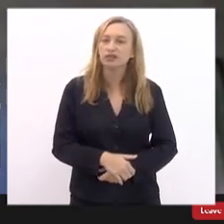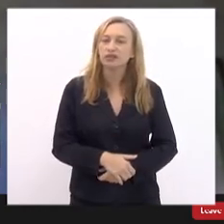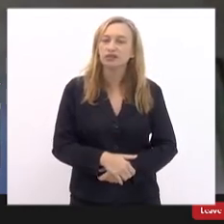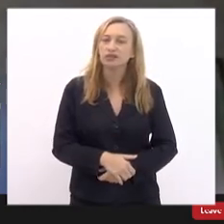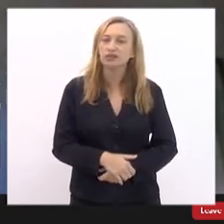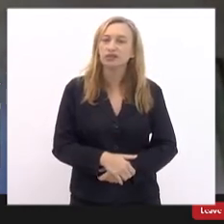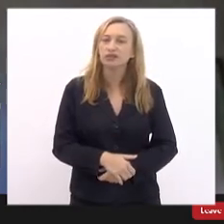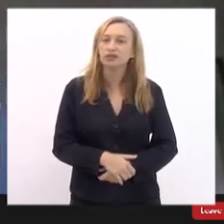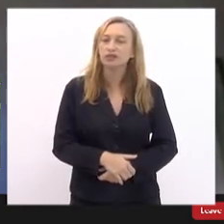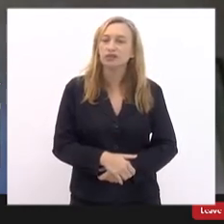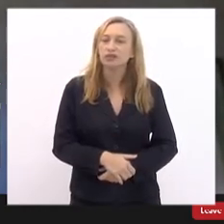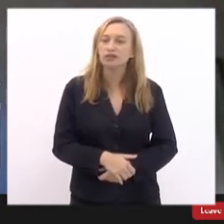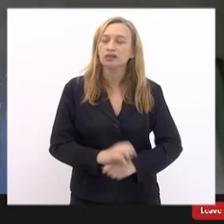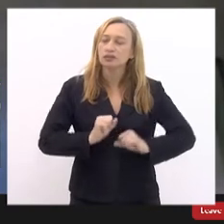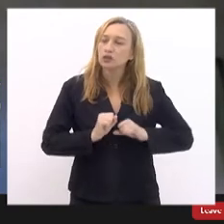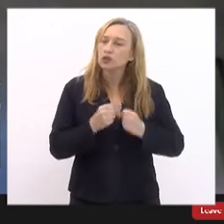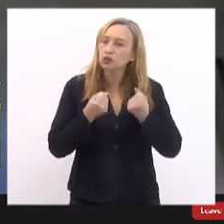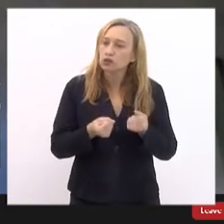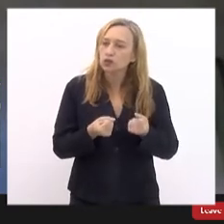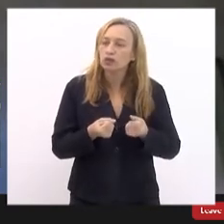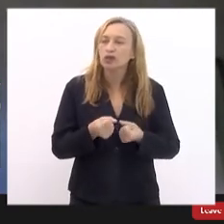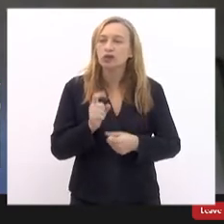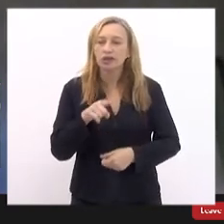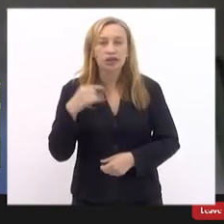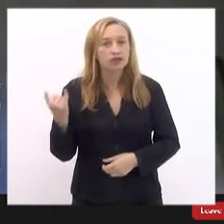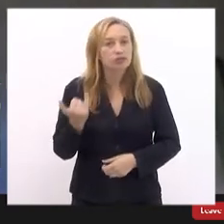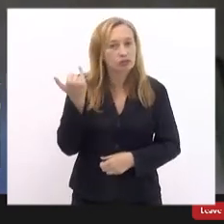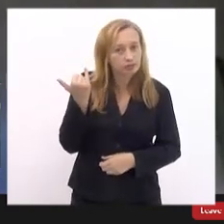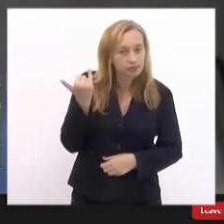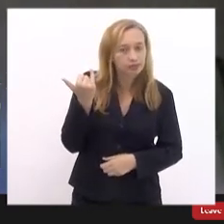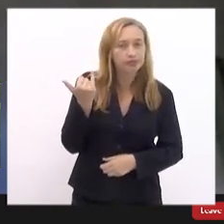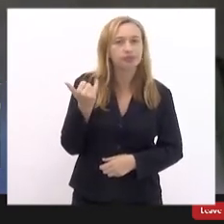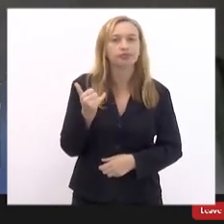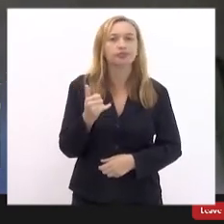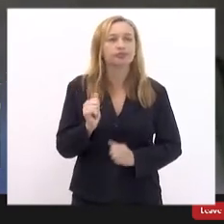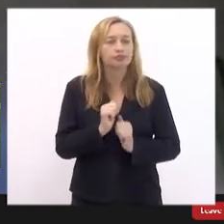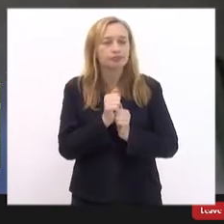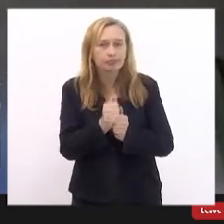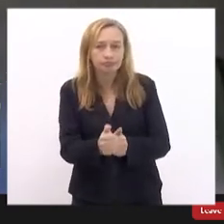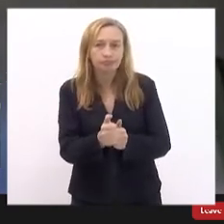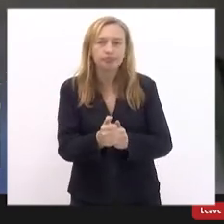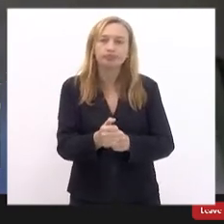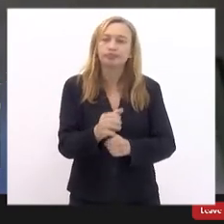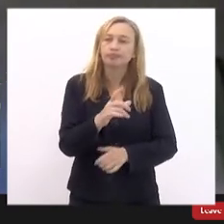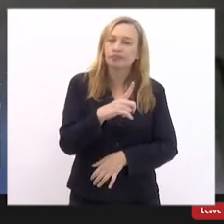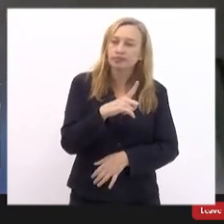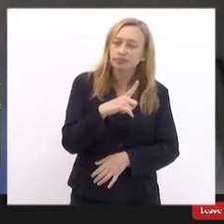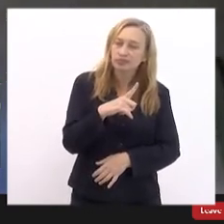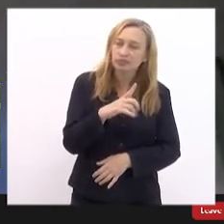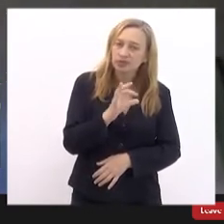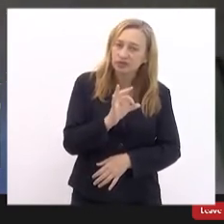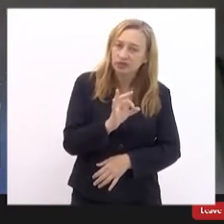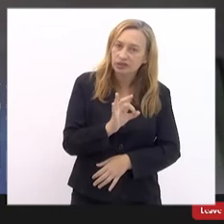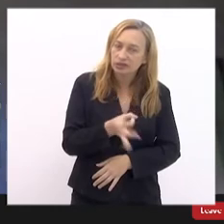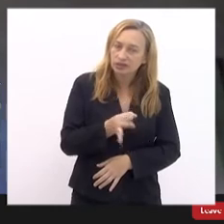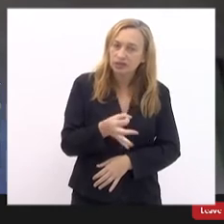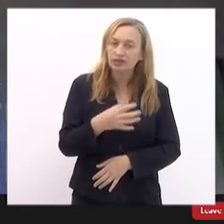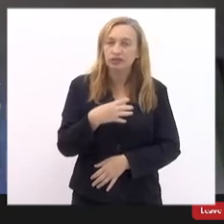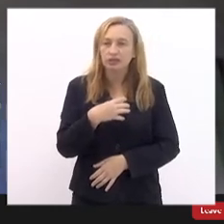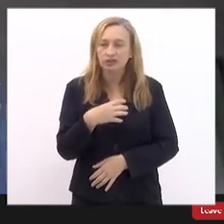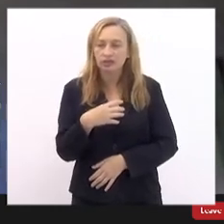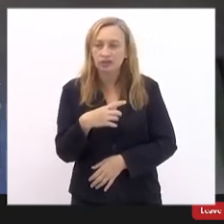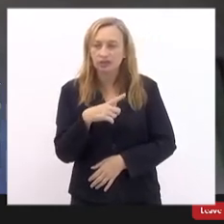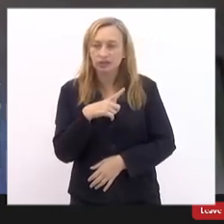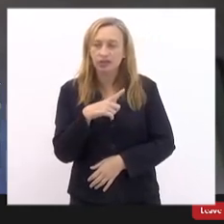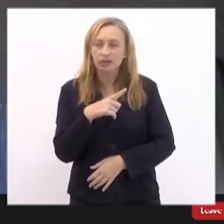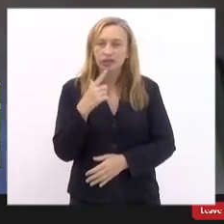além desse esforço que é necessário, que a gente acompanhe para garantir que as leis que já foram aprovadas